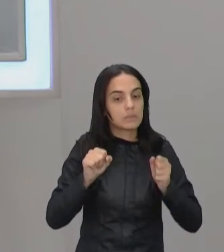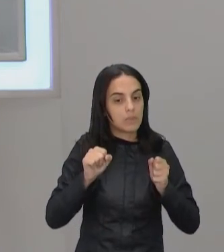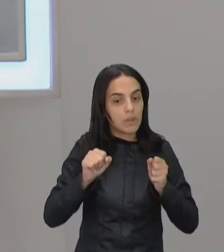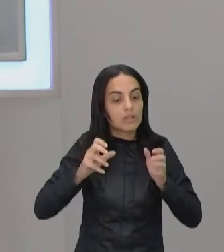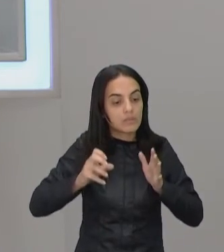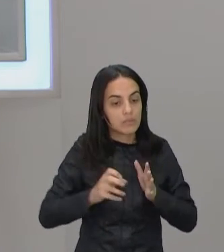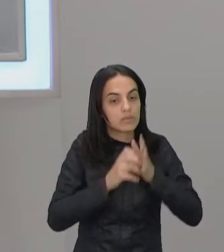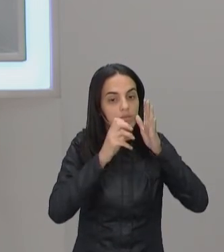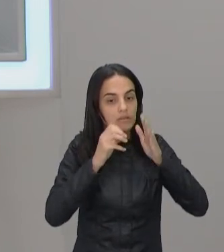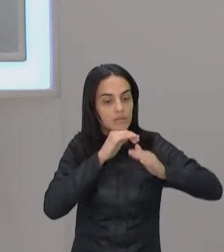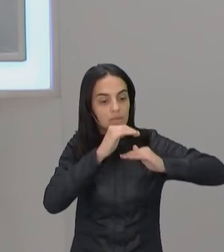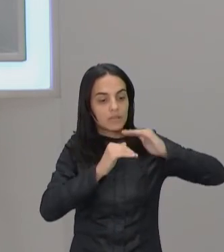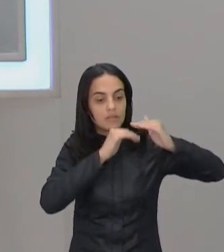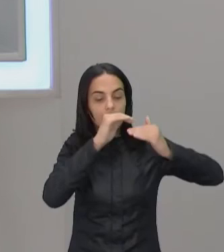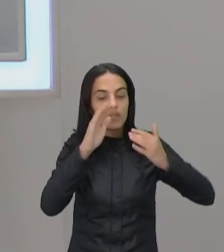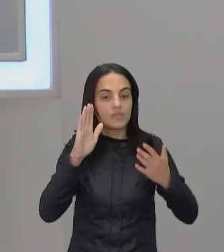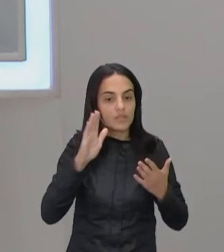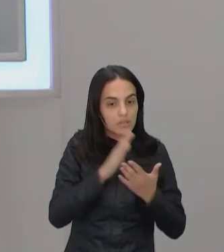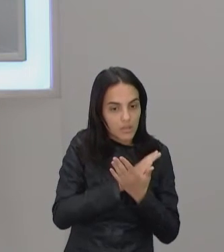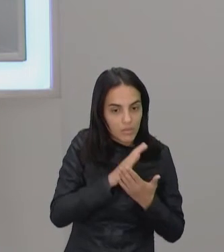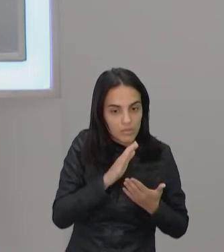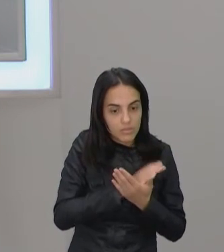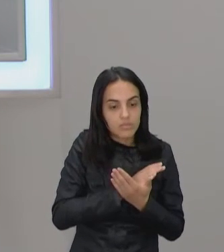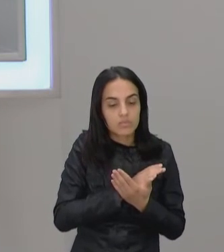no desenvolvimento de algumas